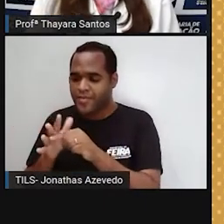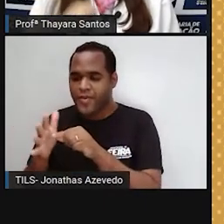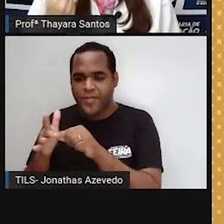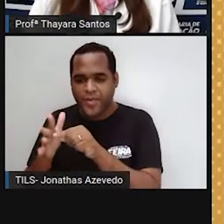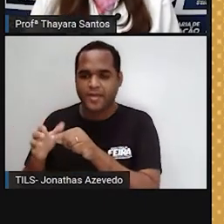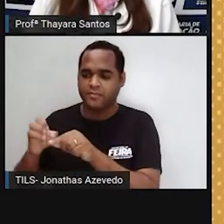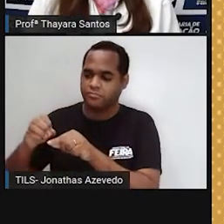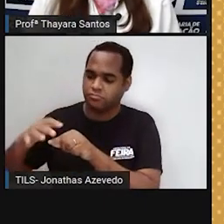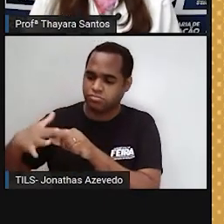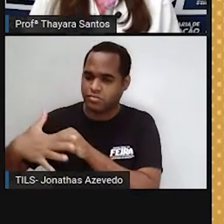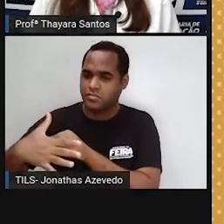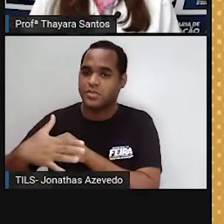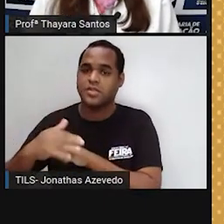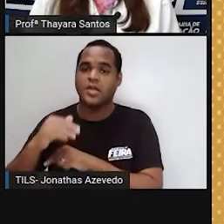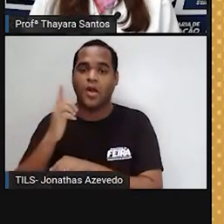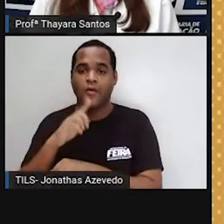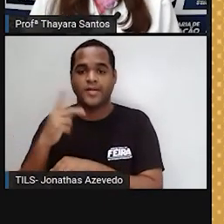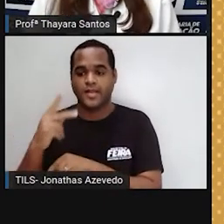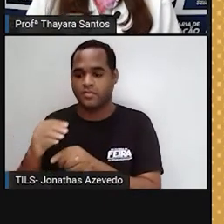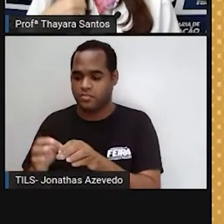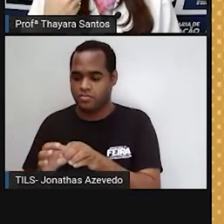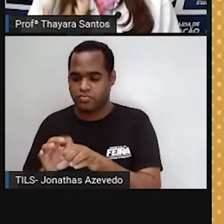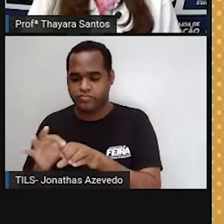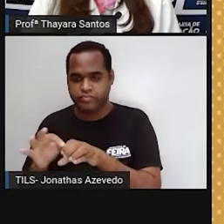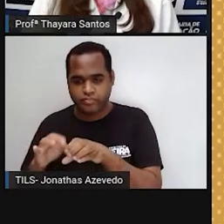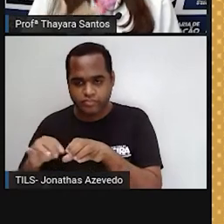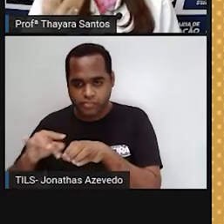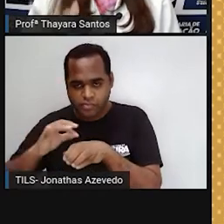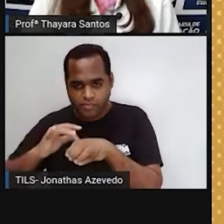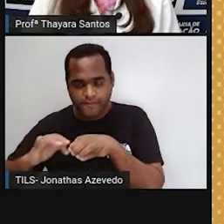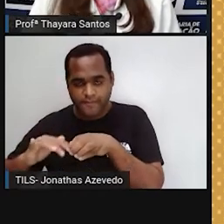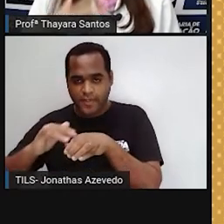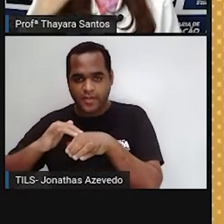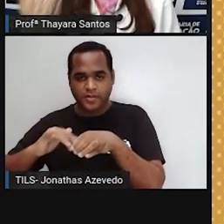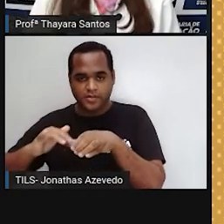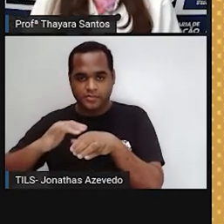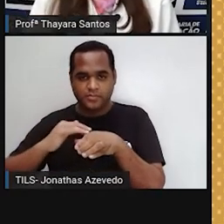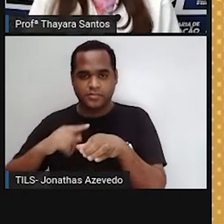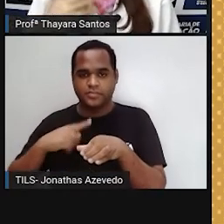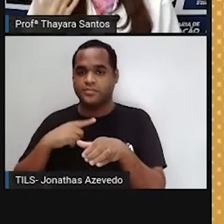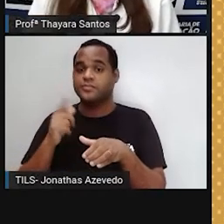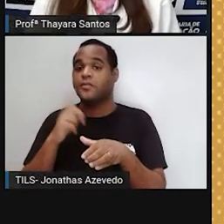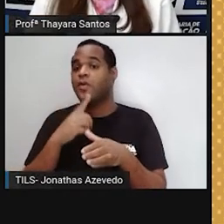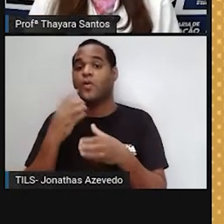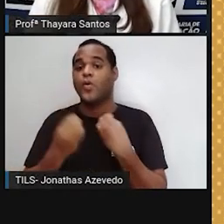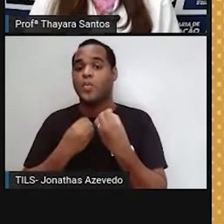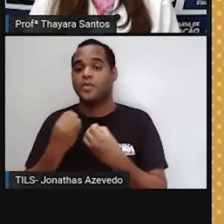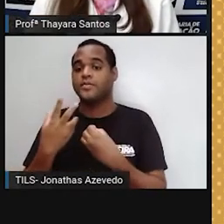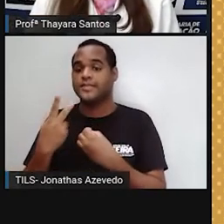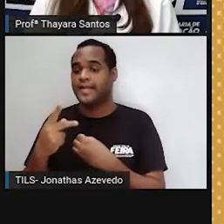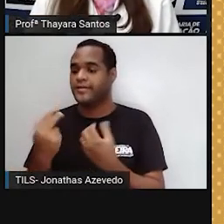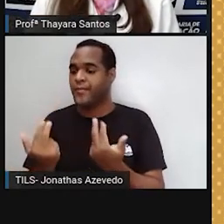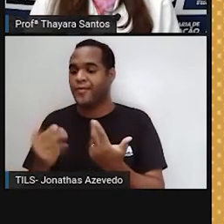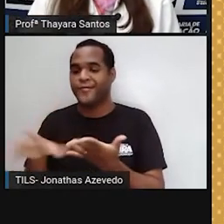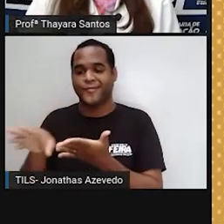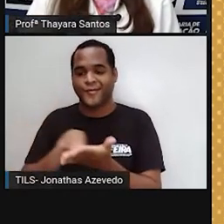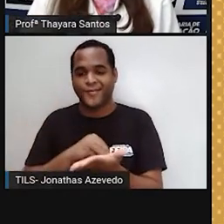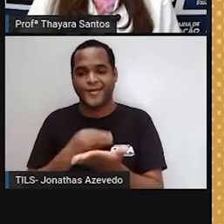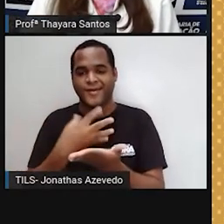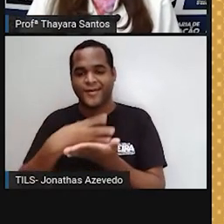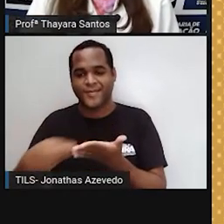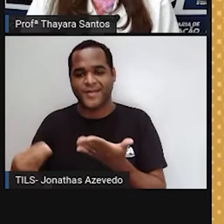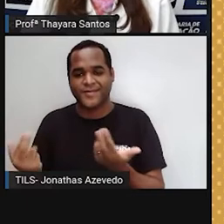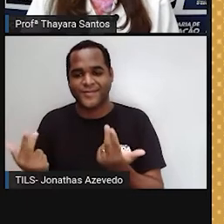vão fecundar os próprios ovócitos. E ele vai gerar um organismo que vai ser geneticamente igual a ele.